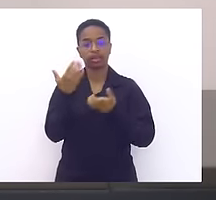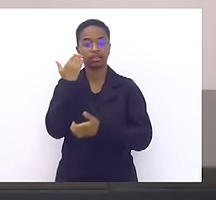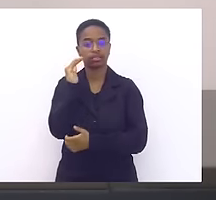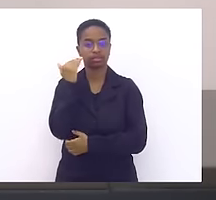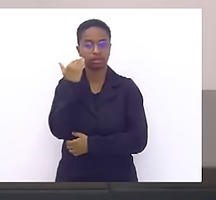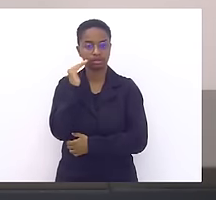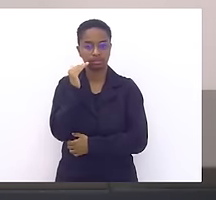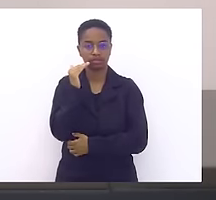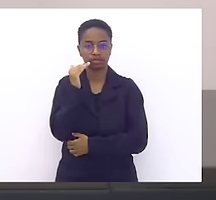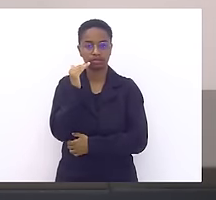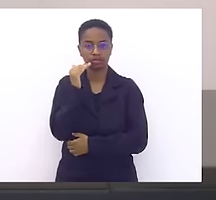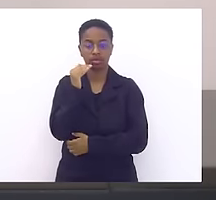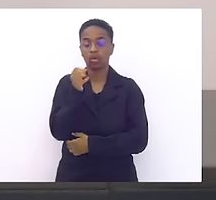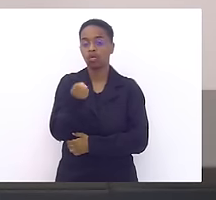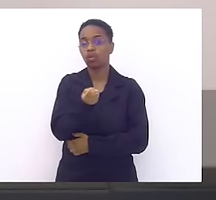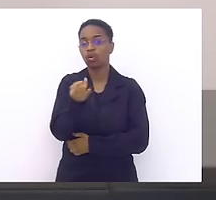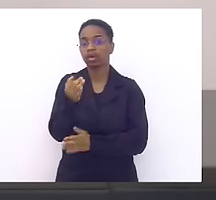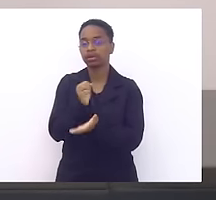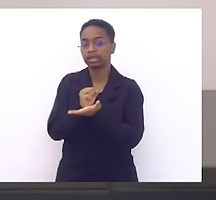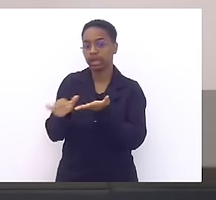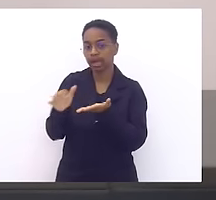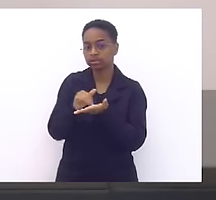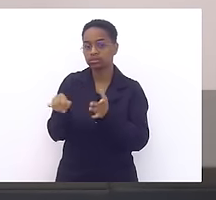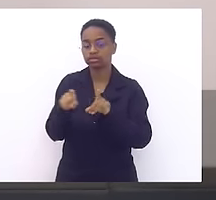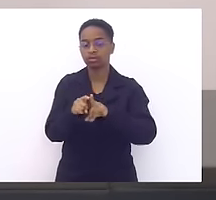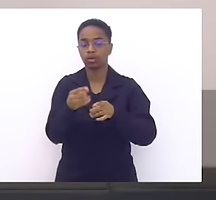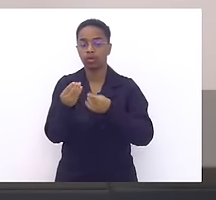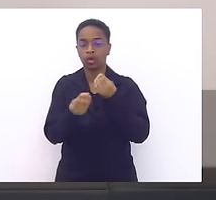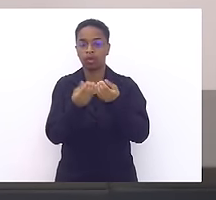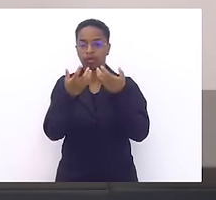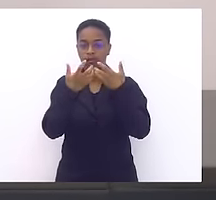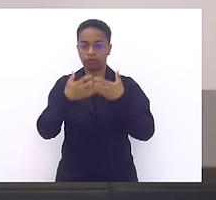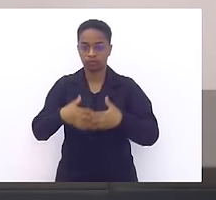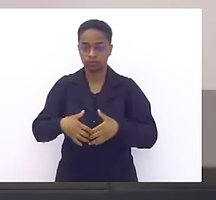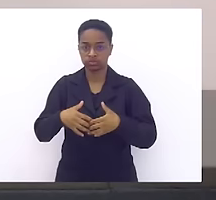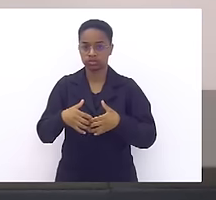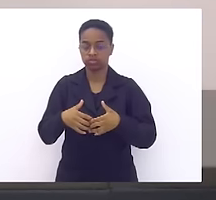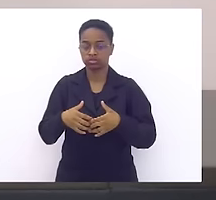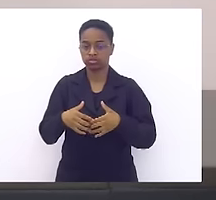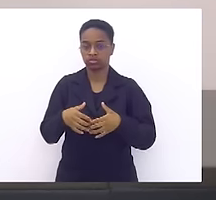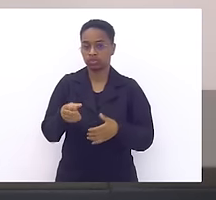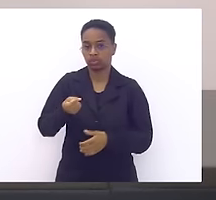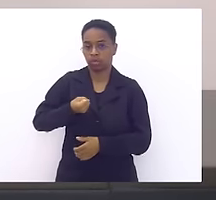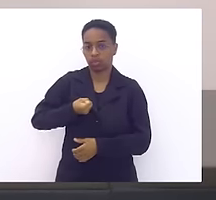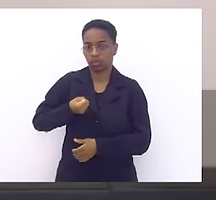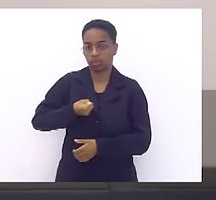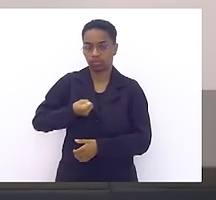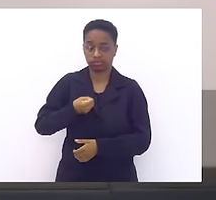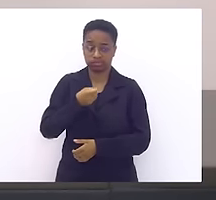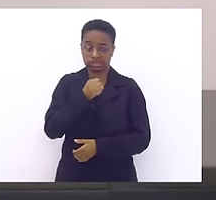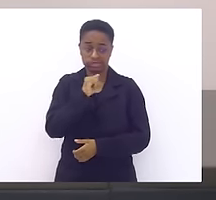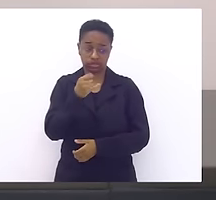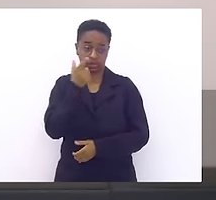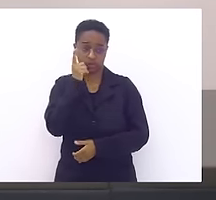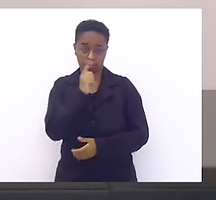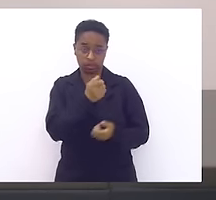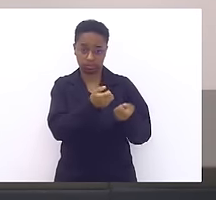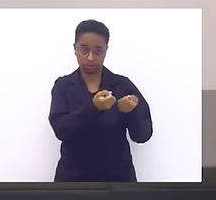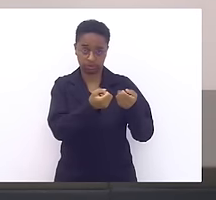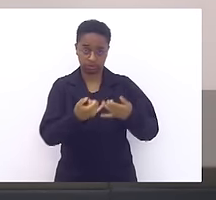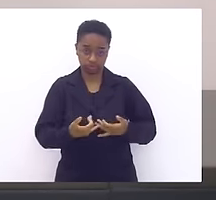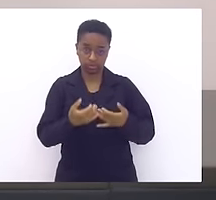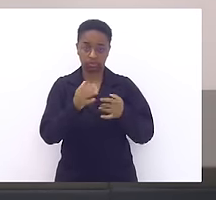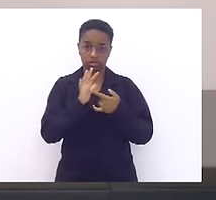quanto o estado gasta Como funciona essa esses números que se aconselha nos trazer sobre